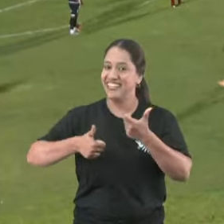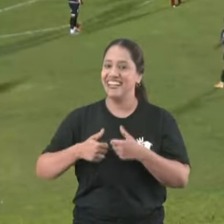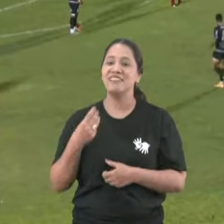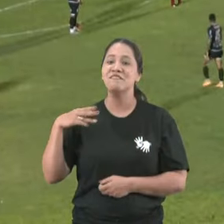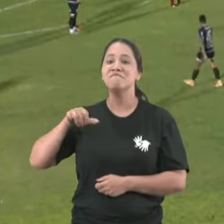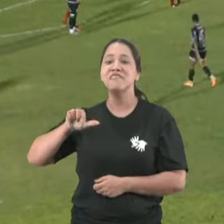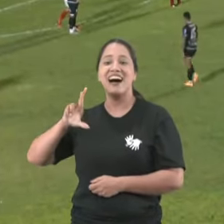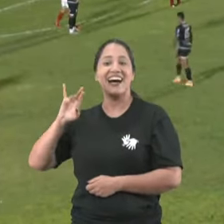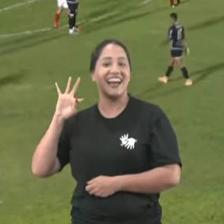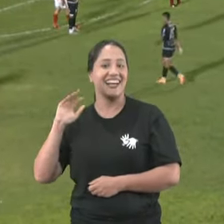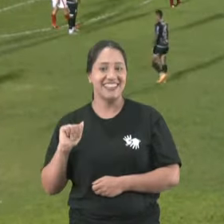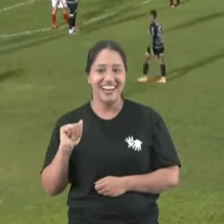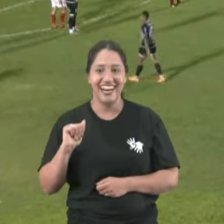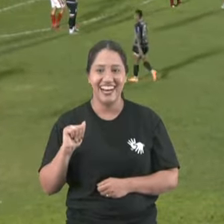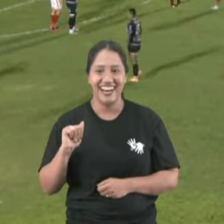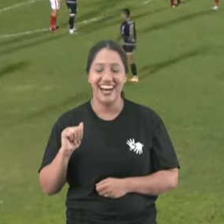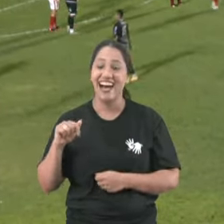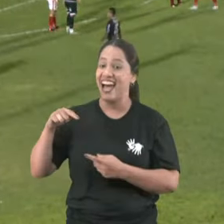Maratá,